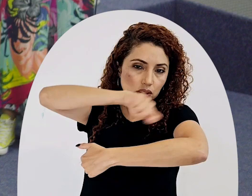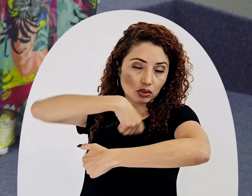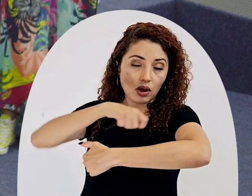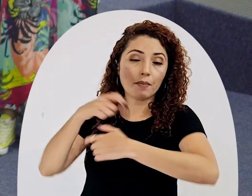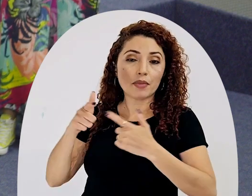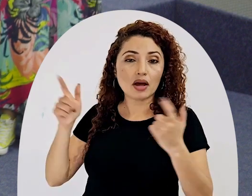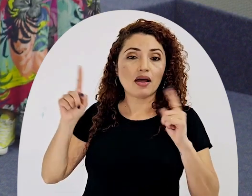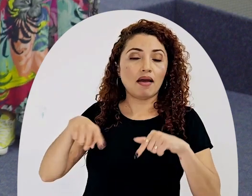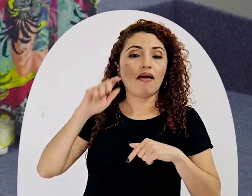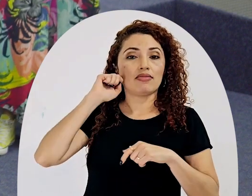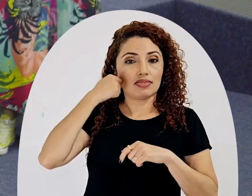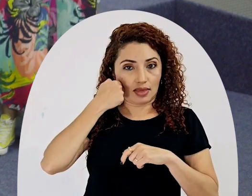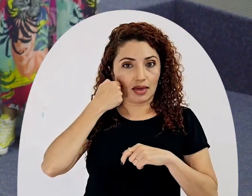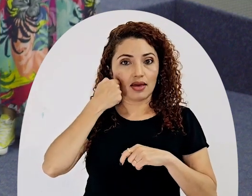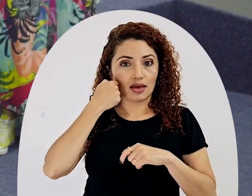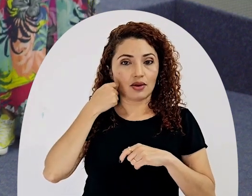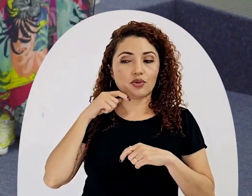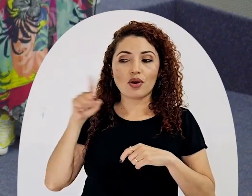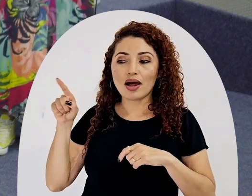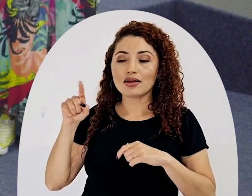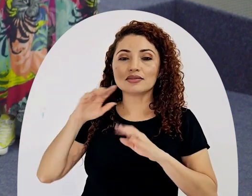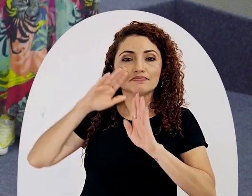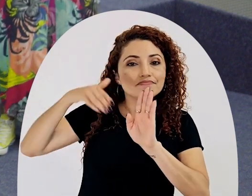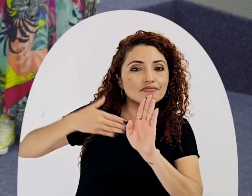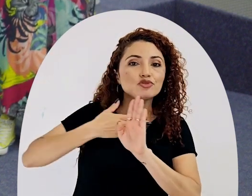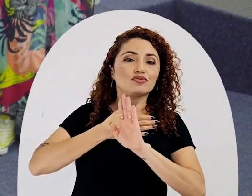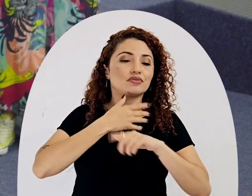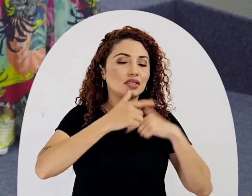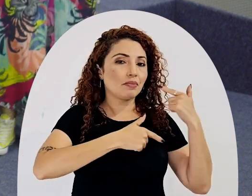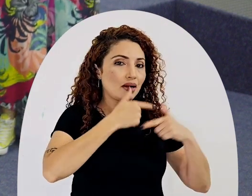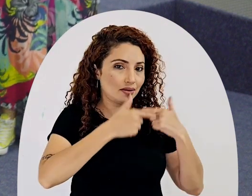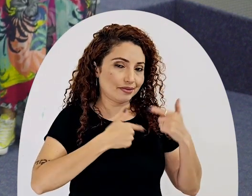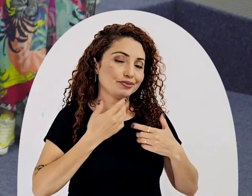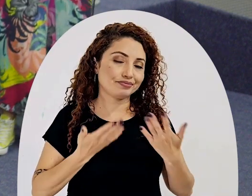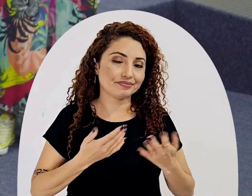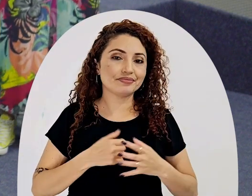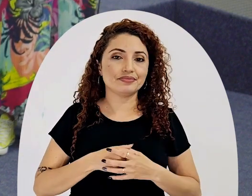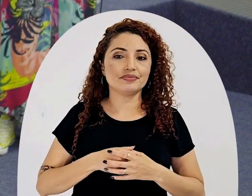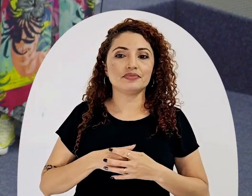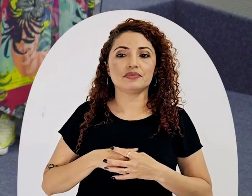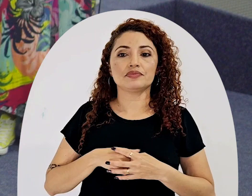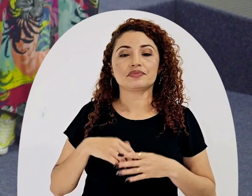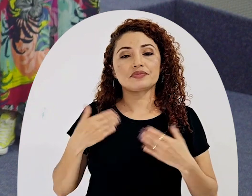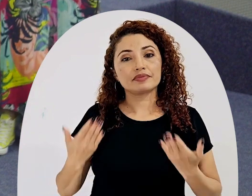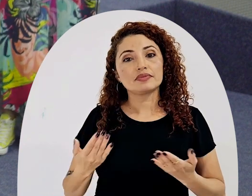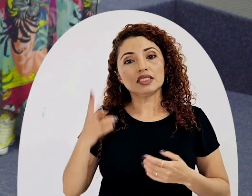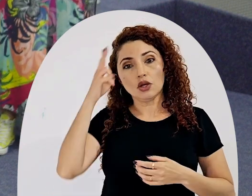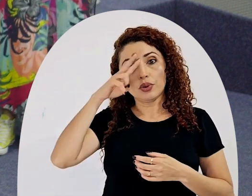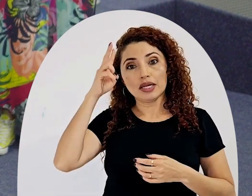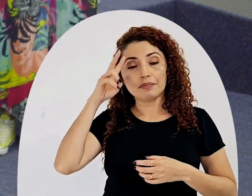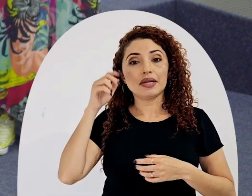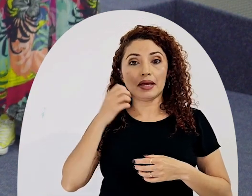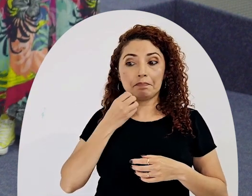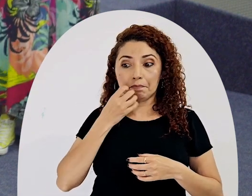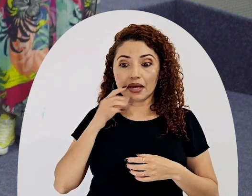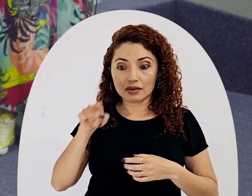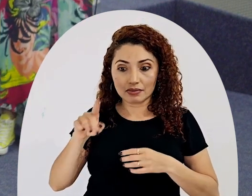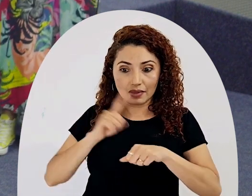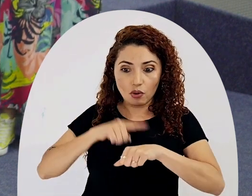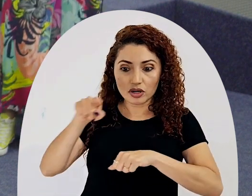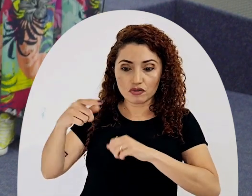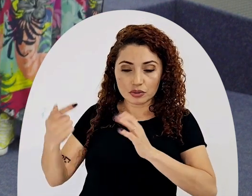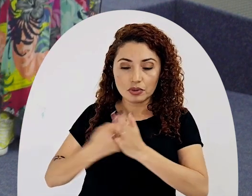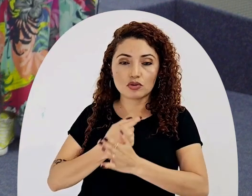falei, elas estão nos bastidores. Então, assim, eu lembrei bem quando você fez essa pergunta, porque a visão periférica que as pessoas